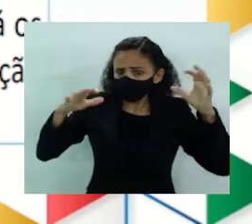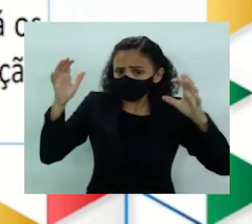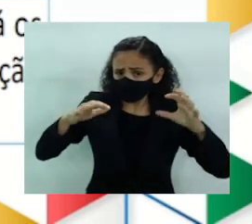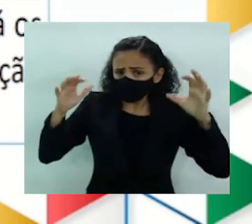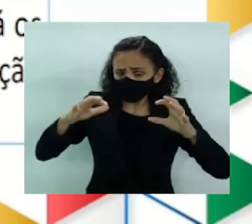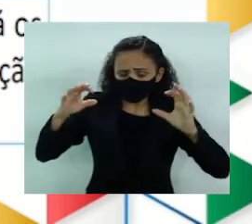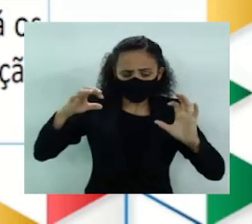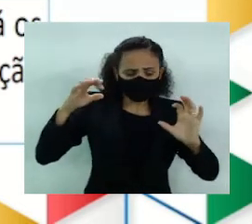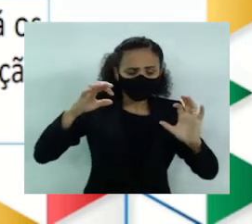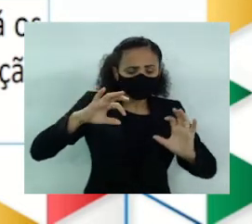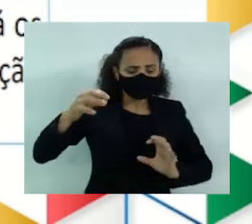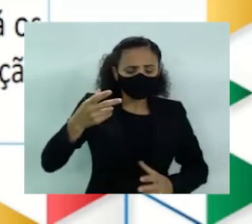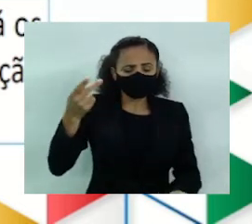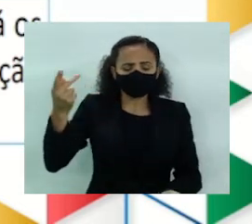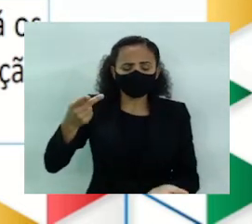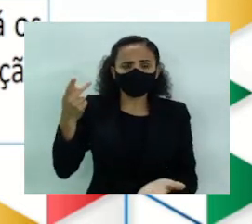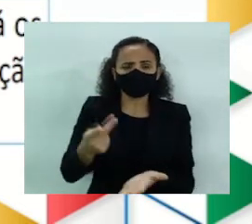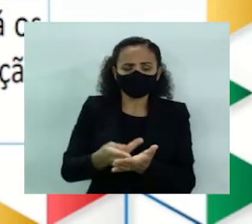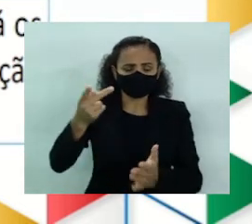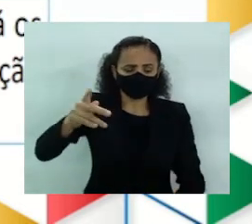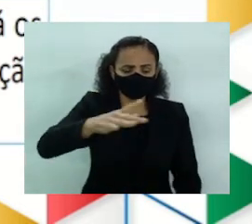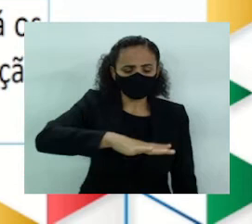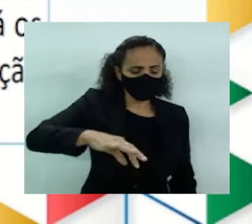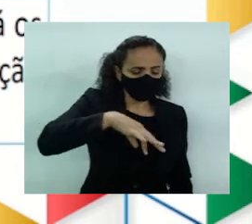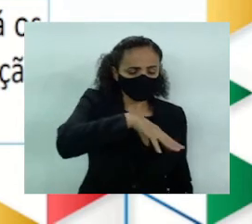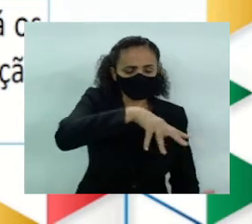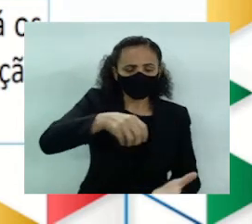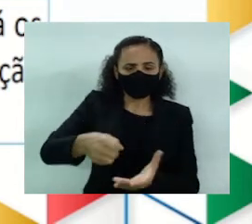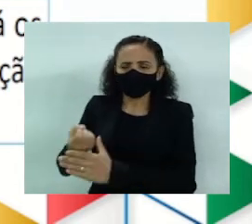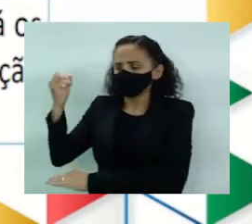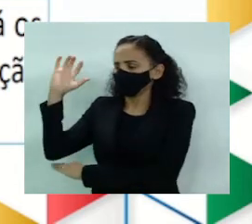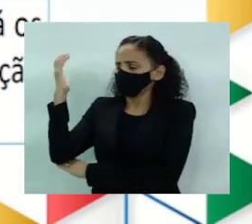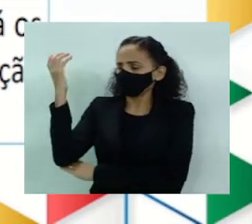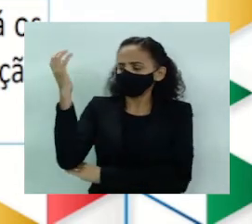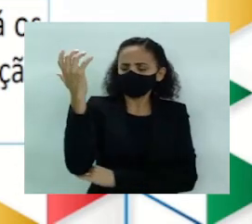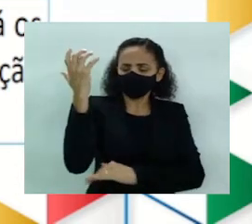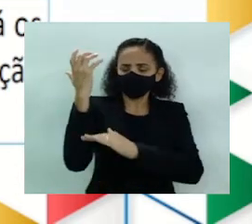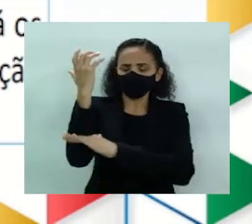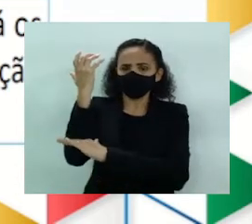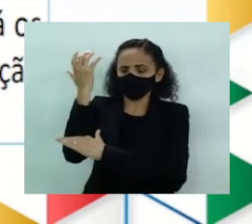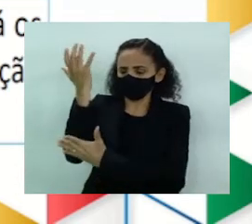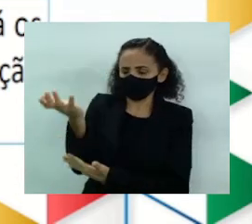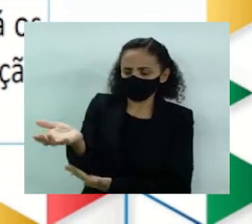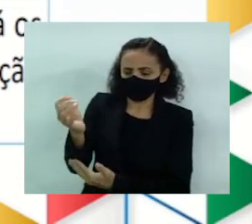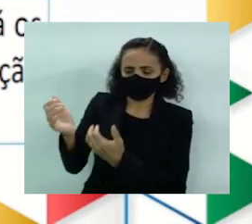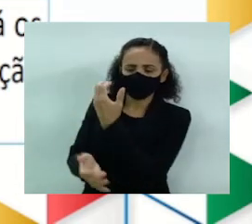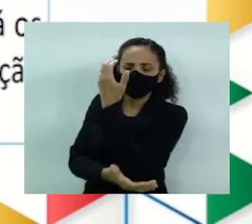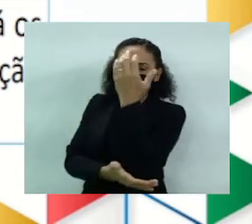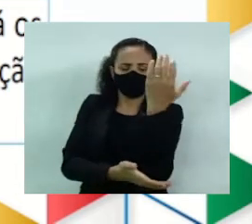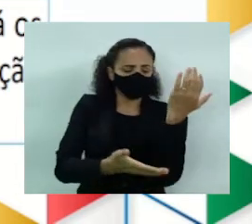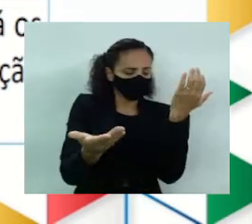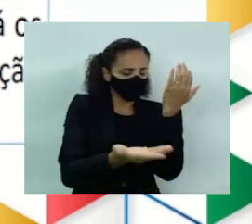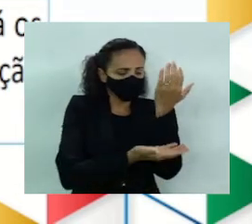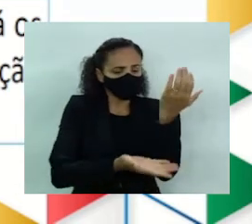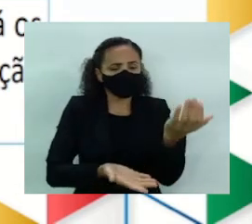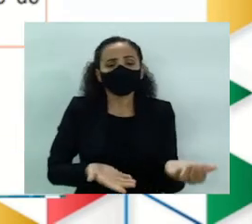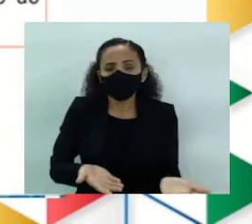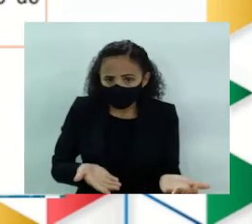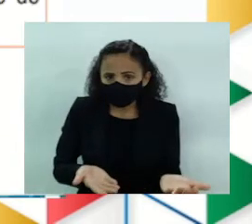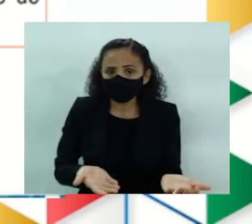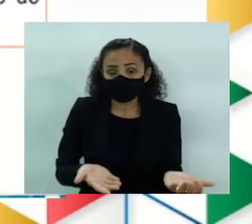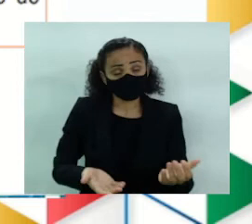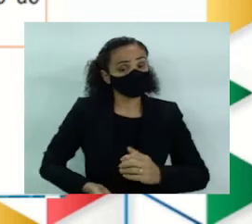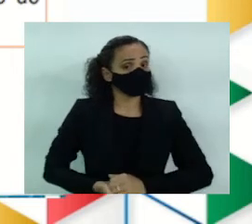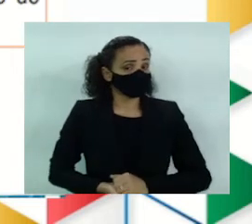globais são o efeito estufa, o desmatamento, a degradação costeira e marinha, tá certo? Vamos